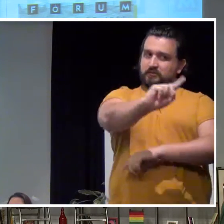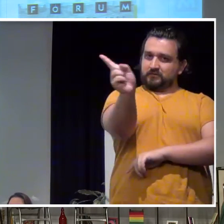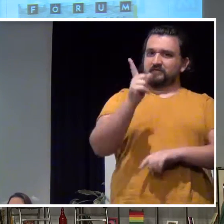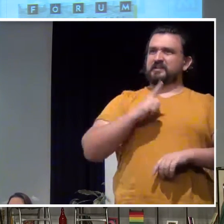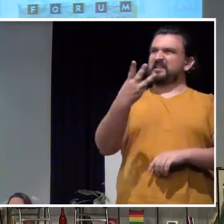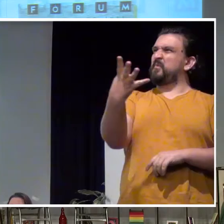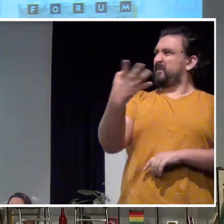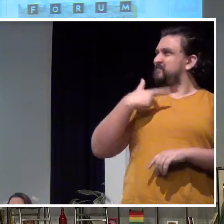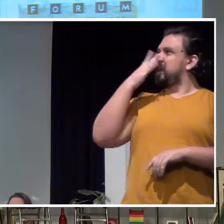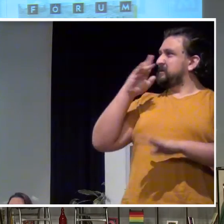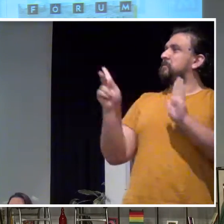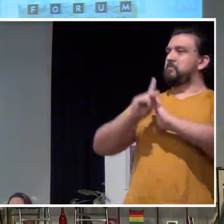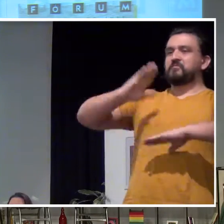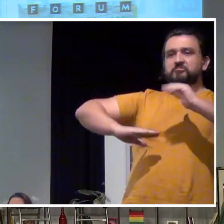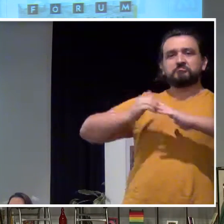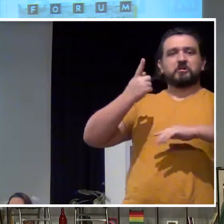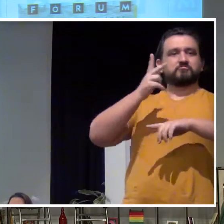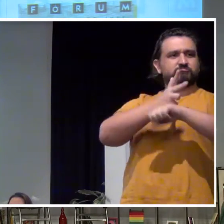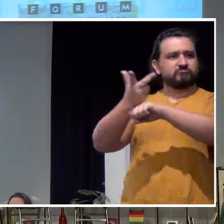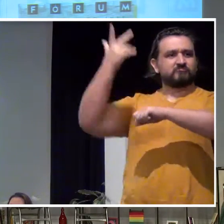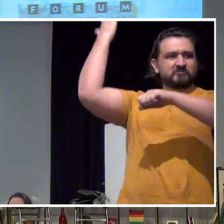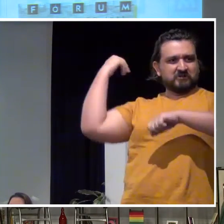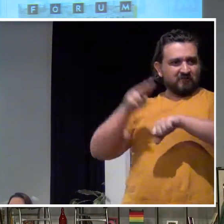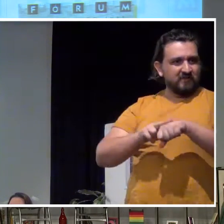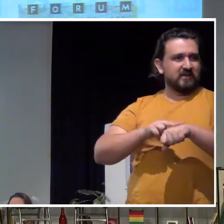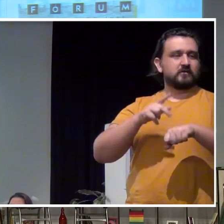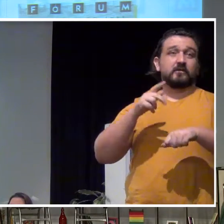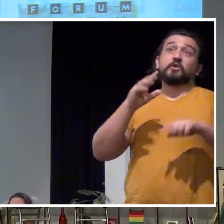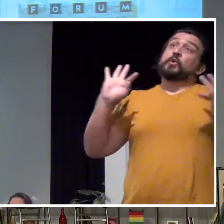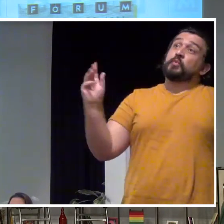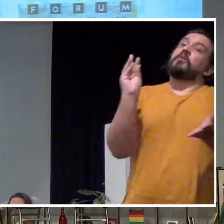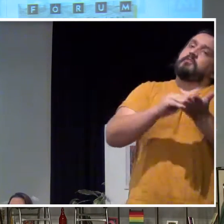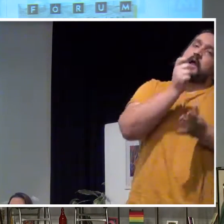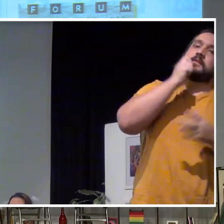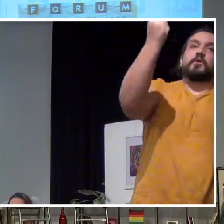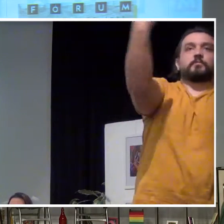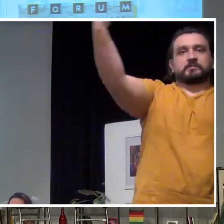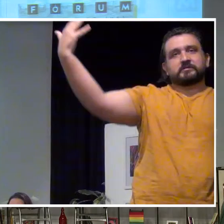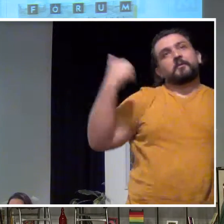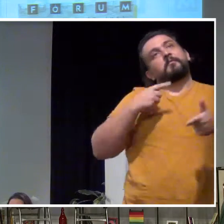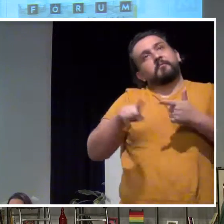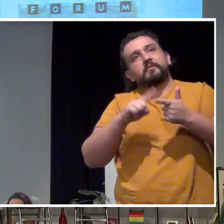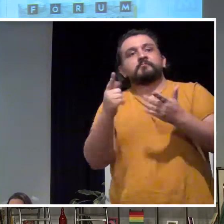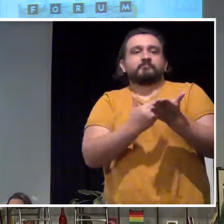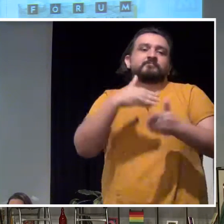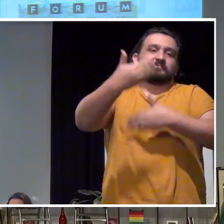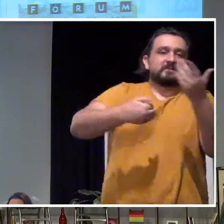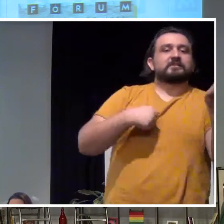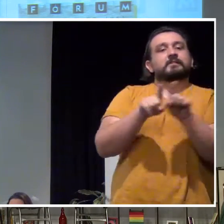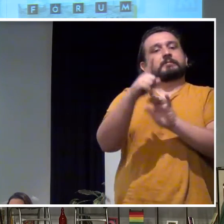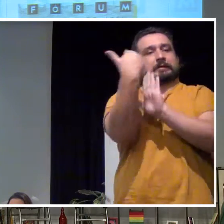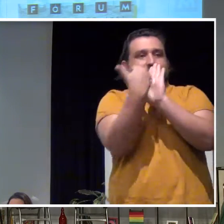4 estúdios aqui sendo viabilizados, não tem iluminação em todos, tem vários problemas, tem